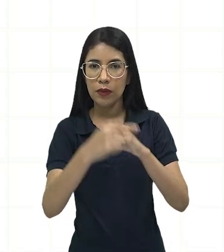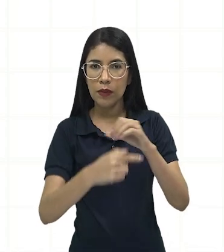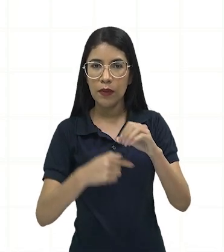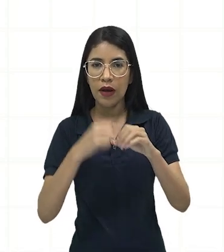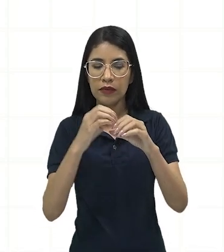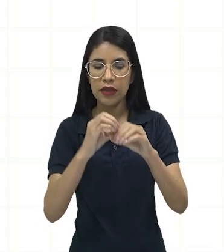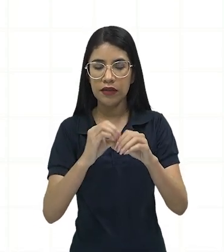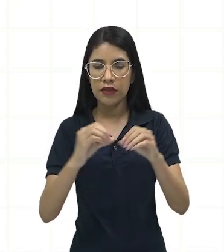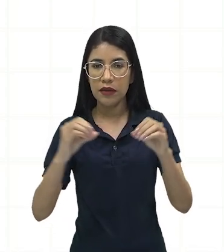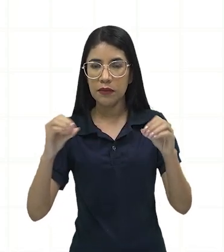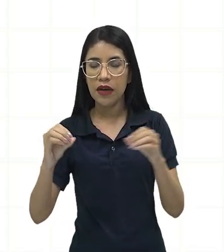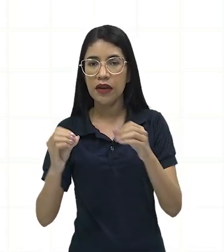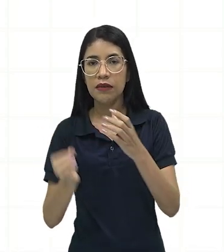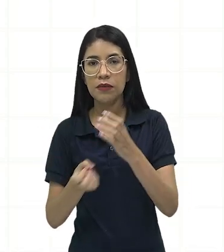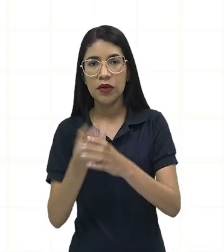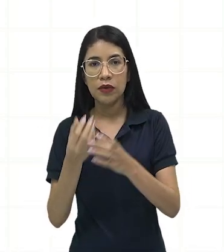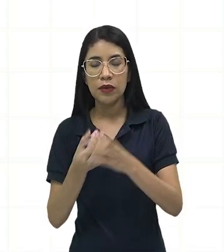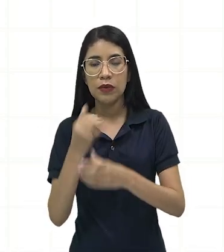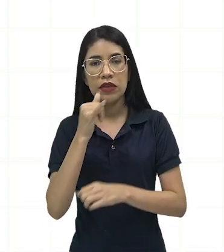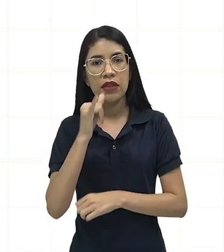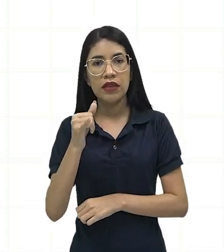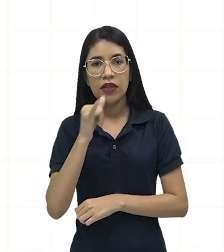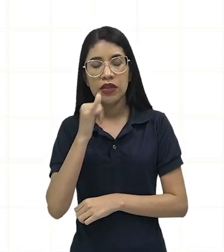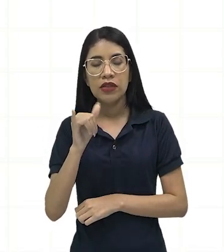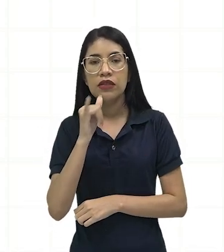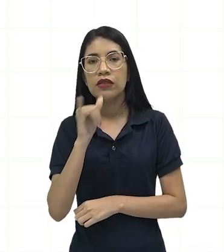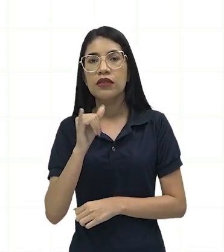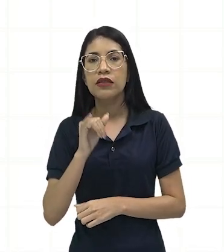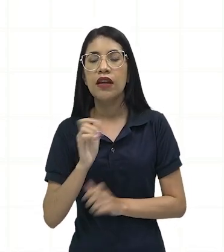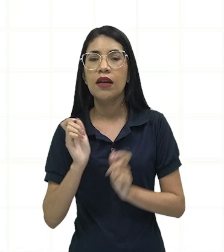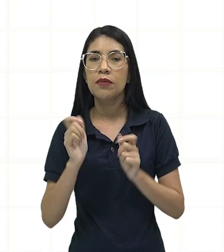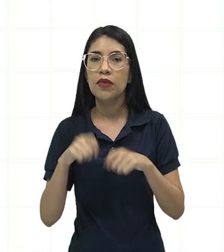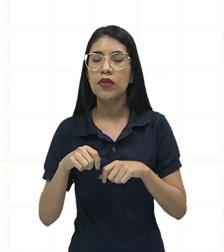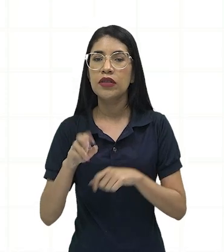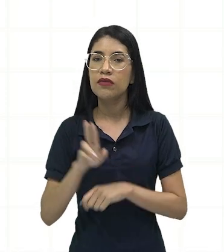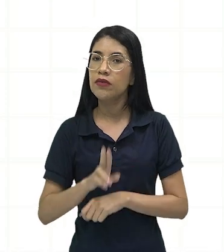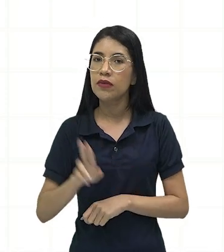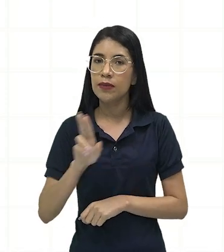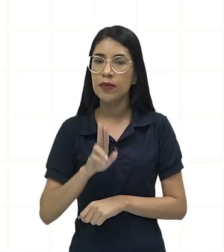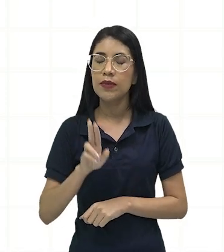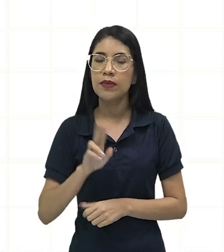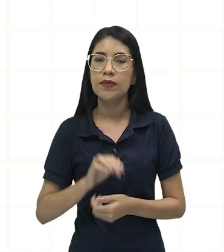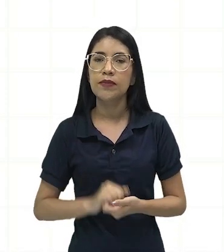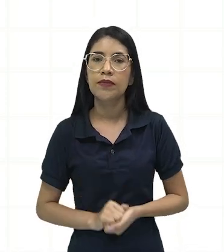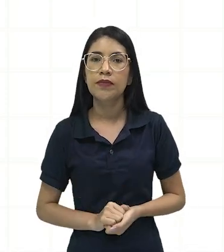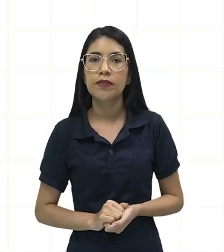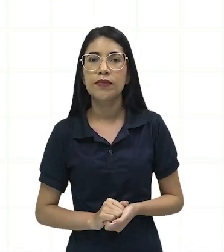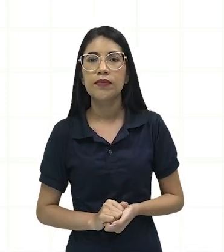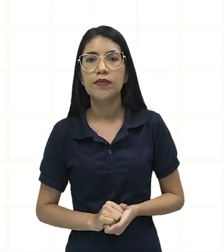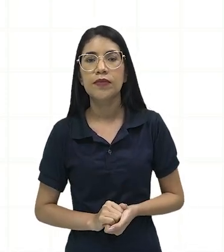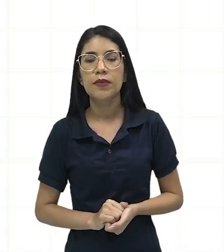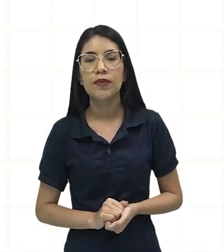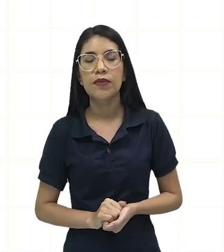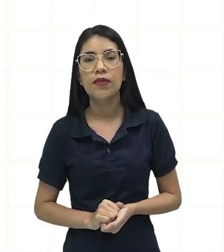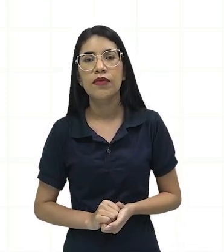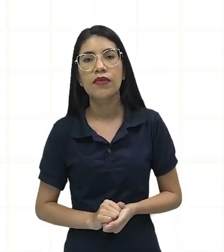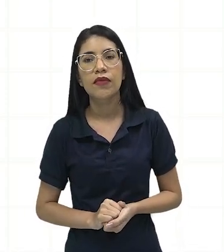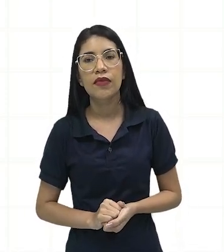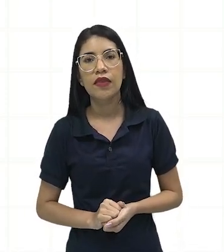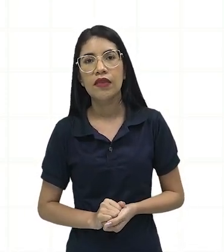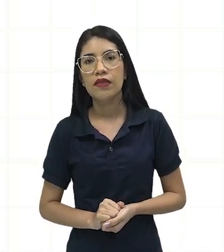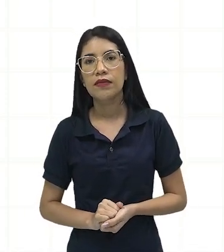energia muito grande e isso vai fazer com que a gente consiga aí transformar essa energia e obter